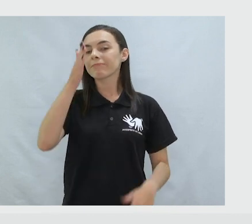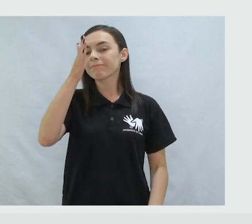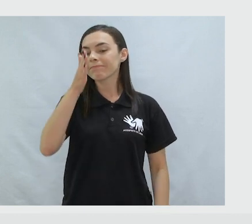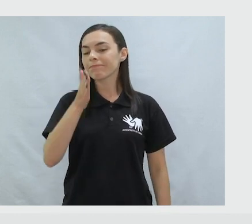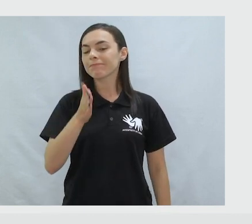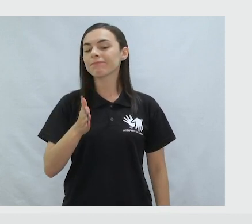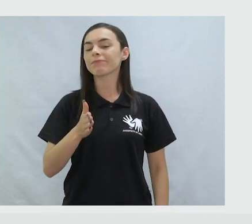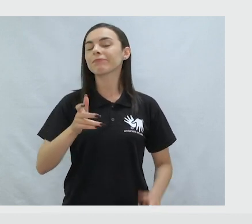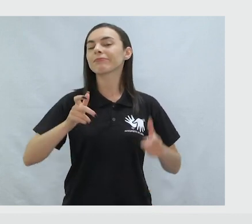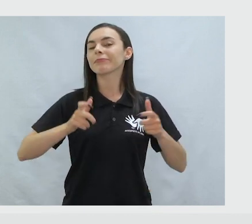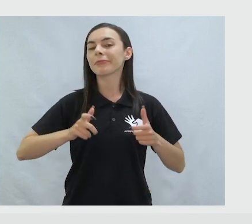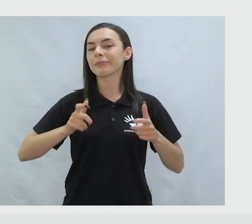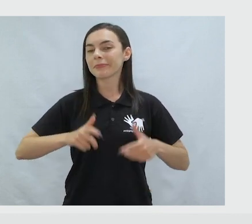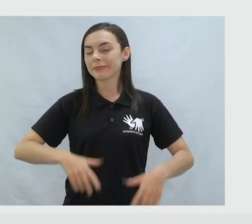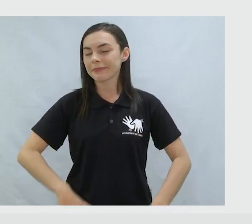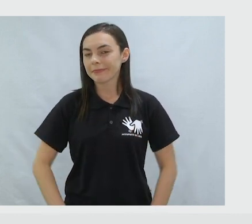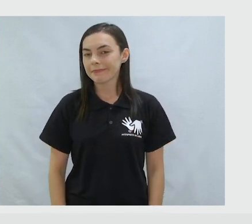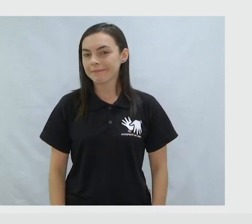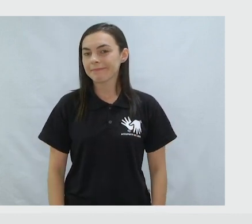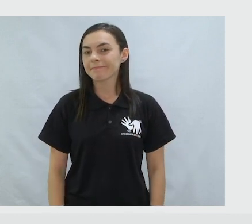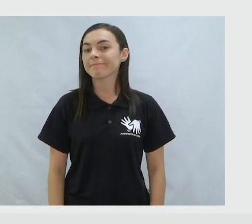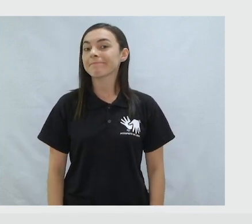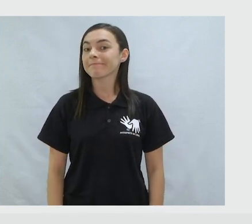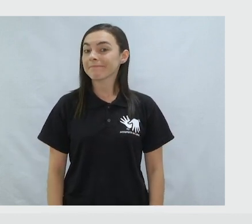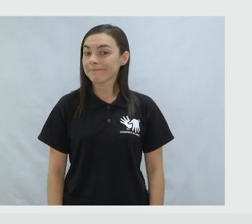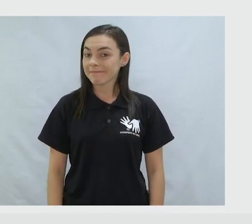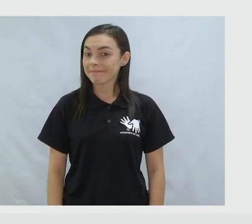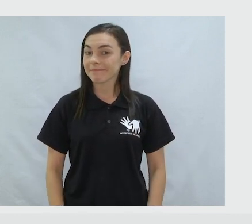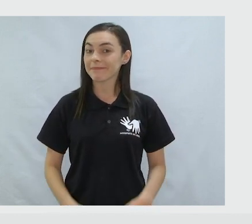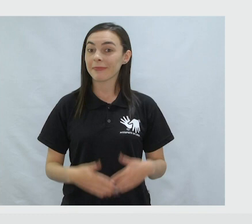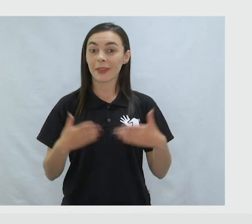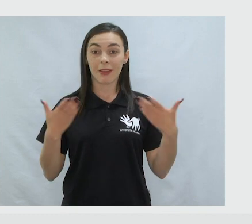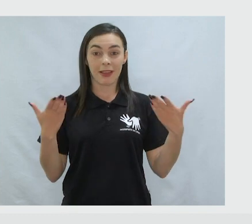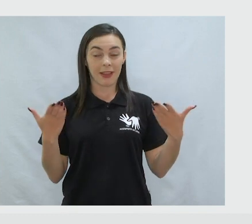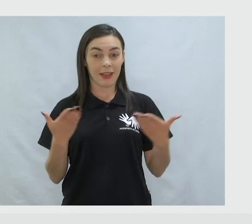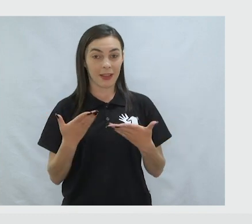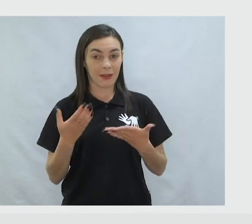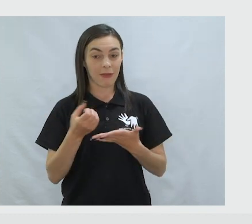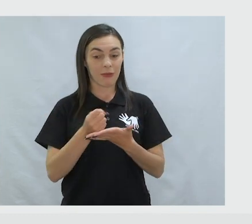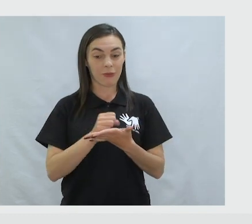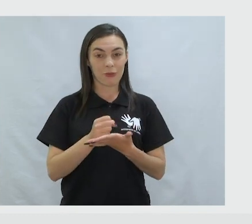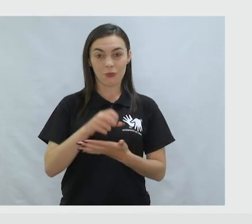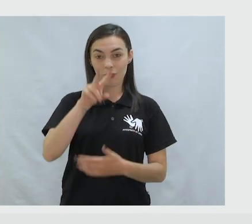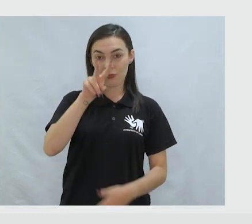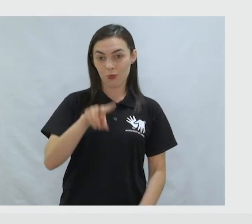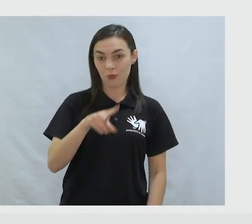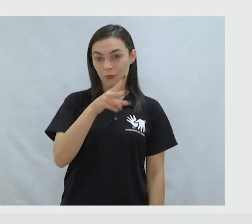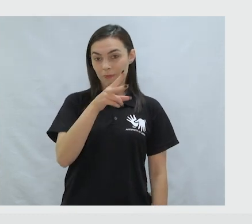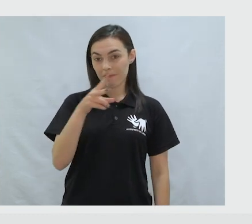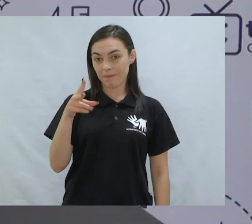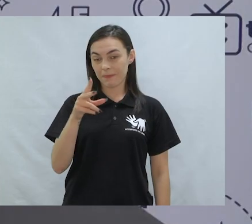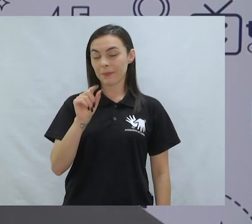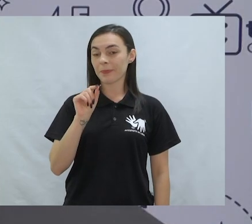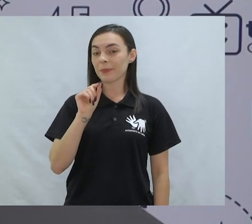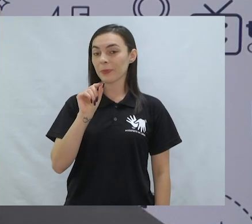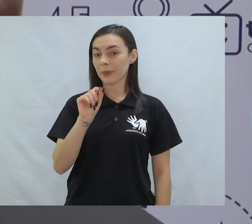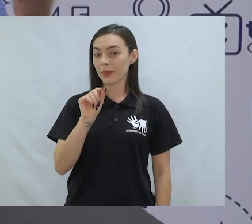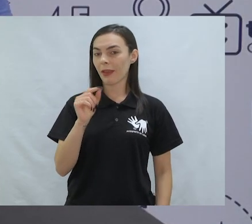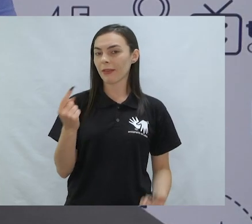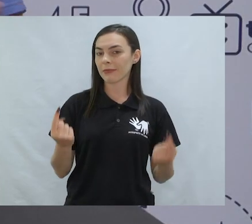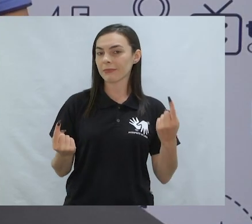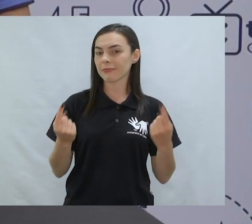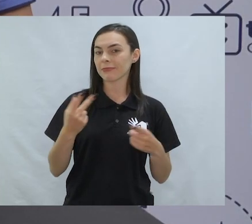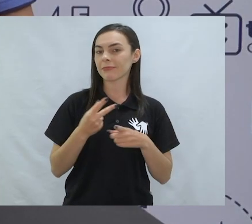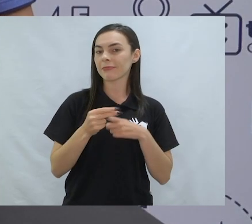a linha do jogo da velha. Então, nesta partida, quem que ganhou o jogo?